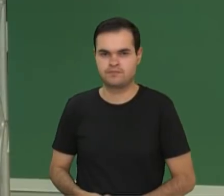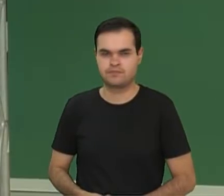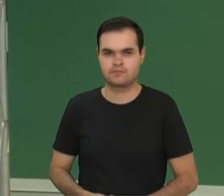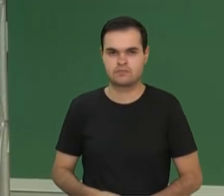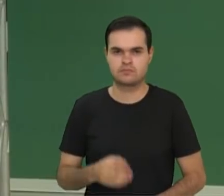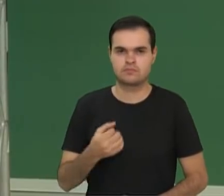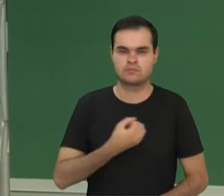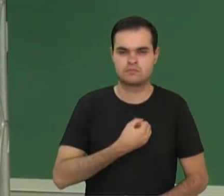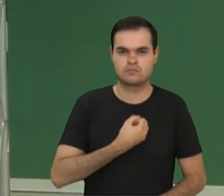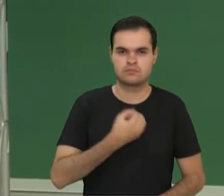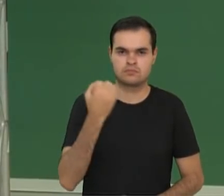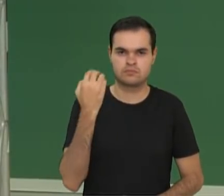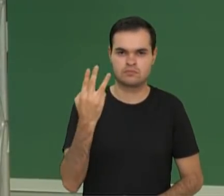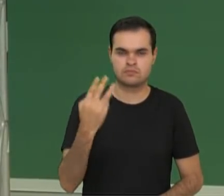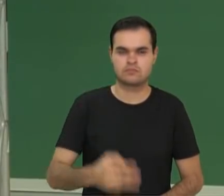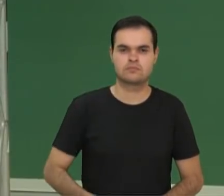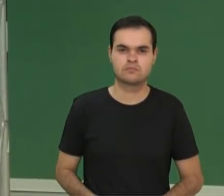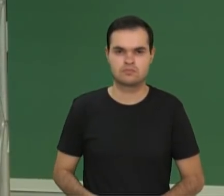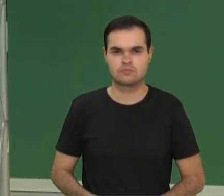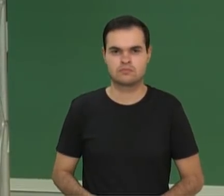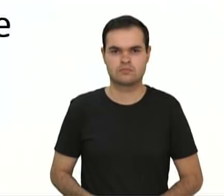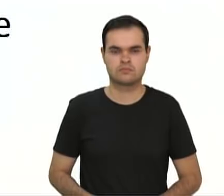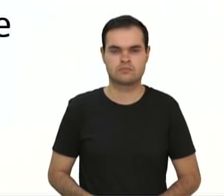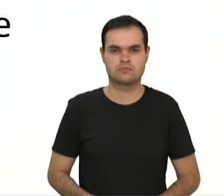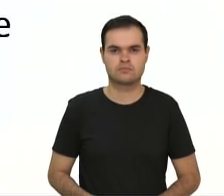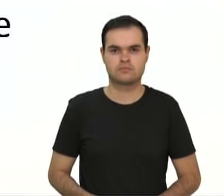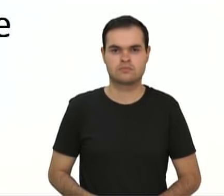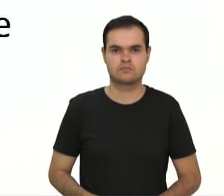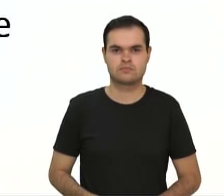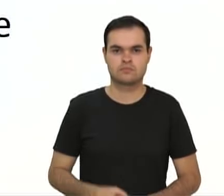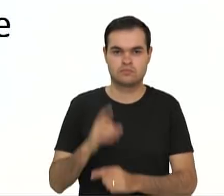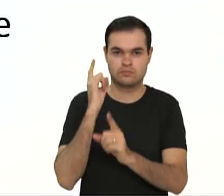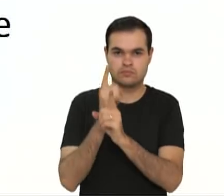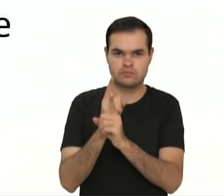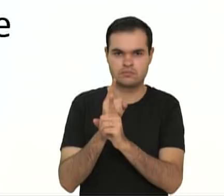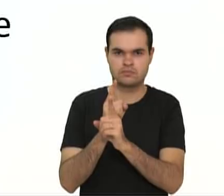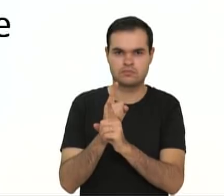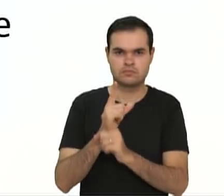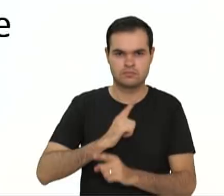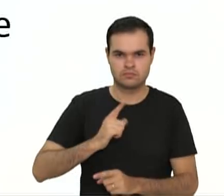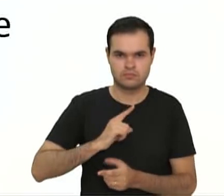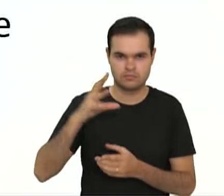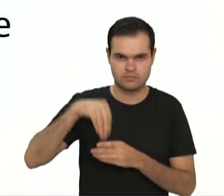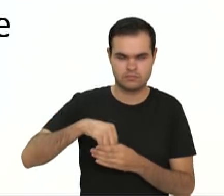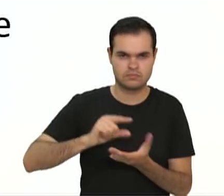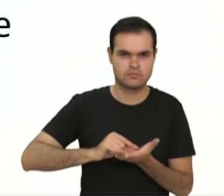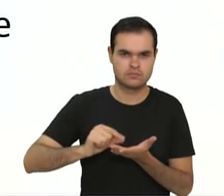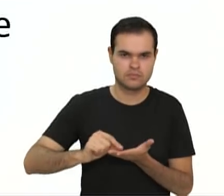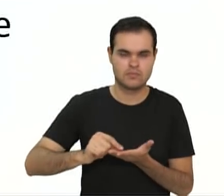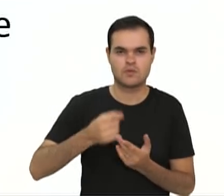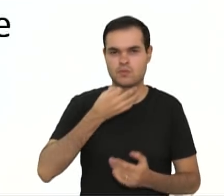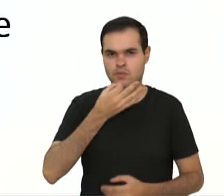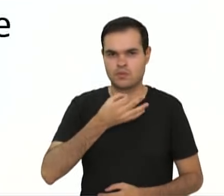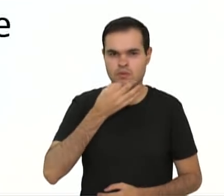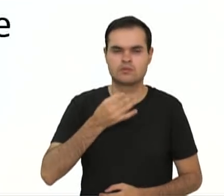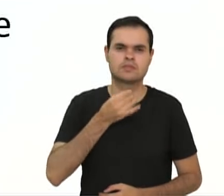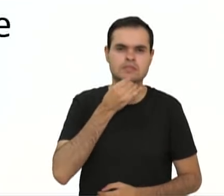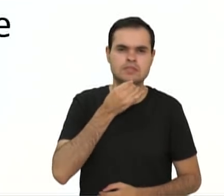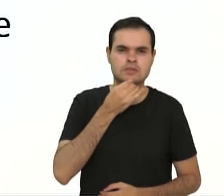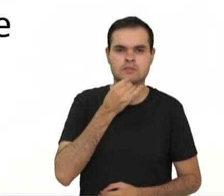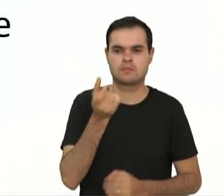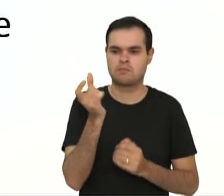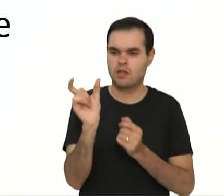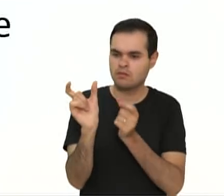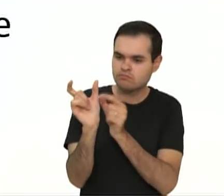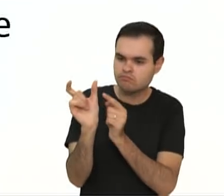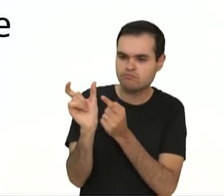Exercício de número 3. Vamos lá. Encontre no trecho do artigo de opinião exemplo de palavras ou